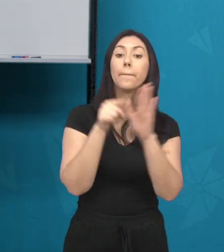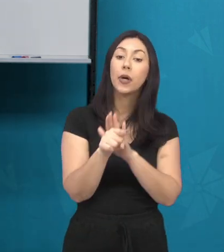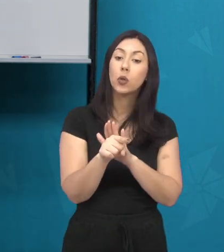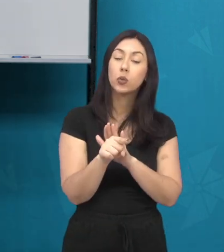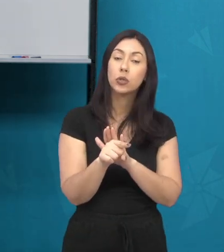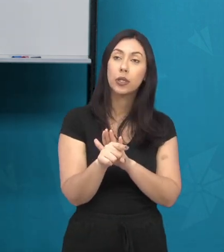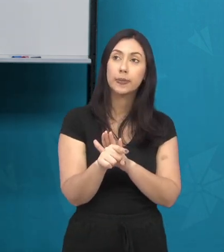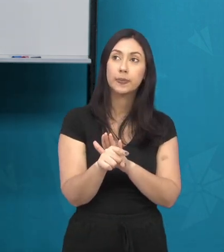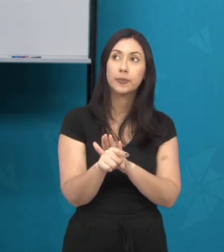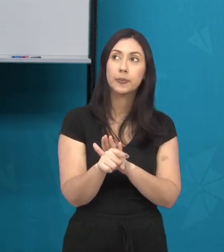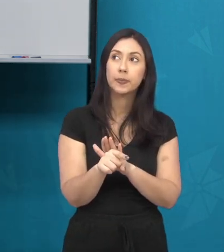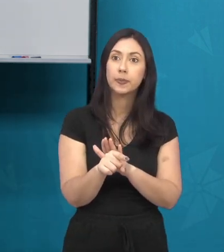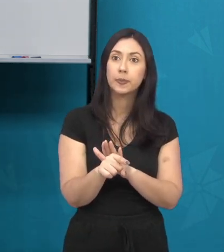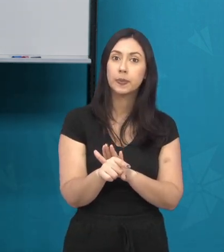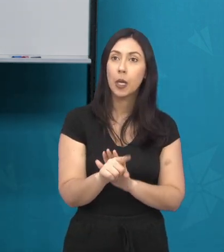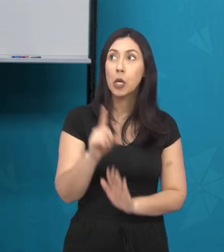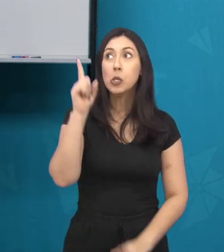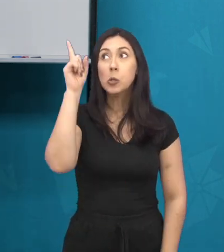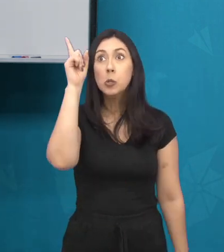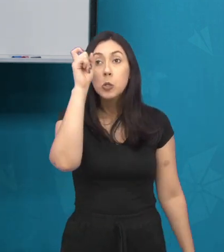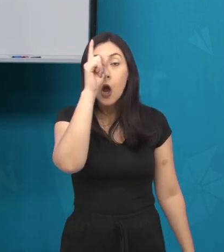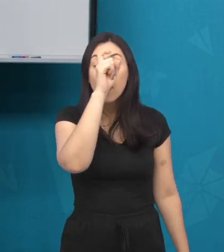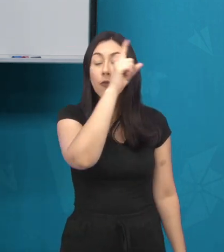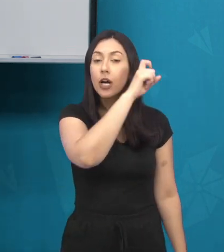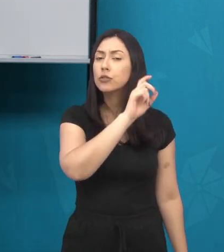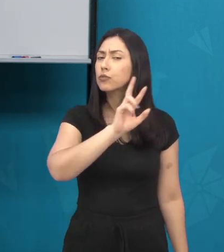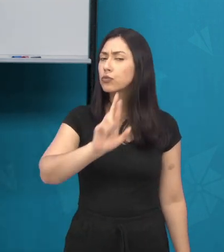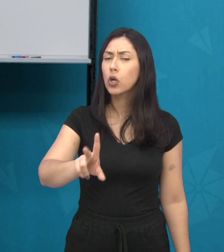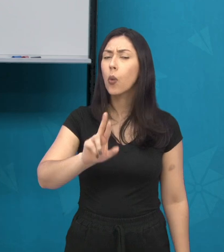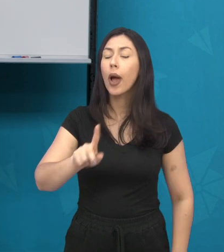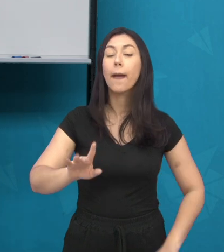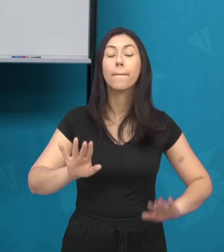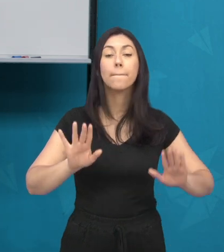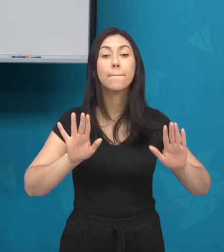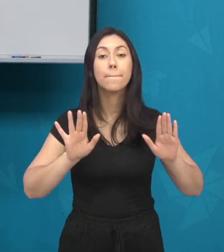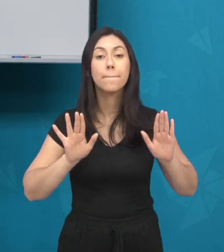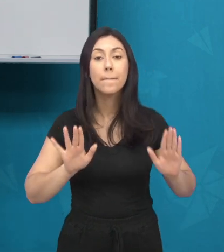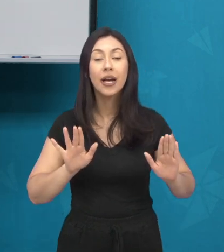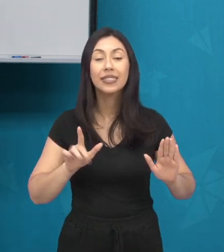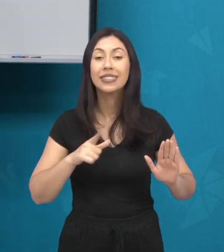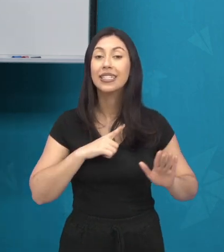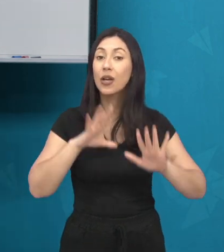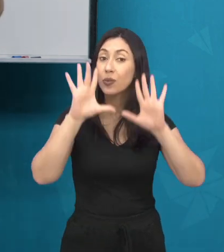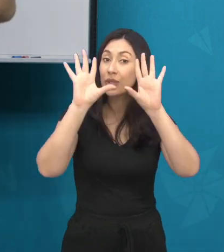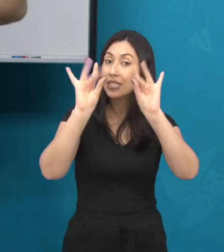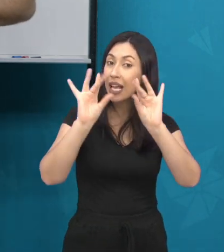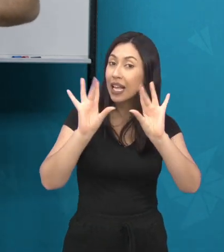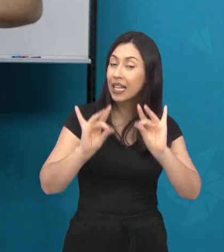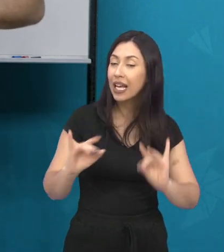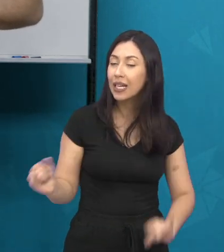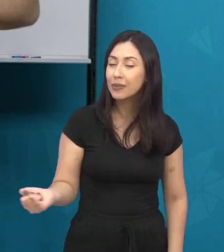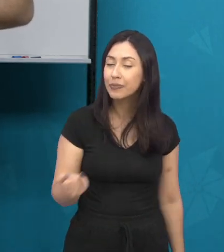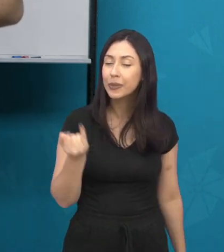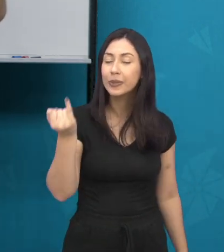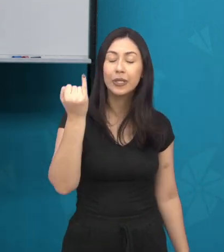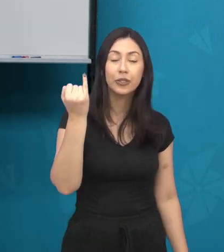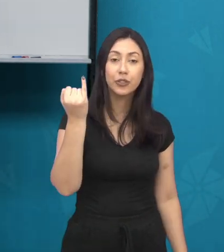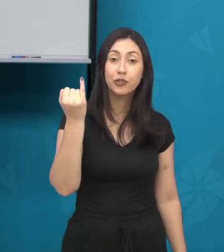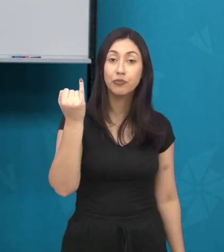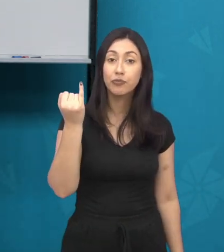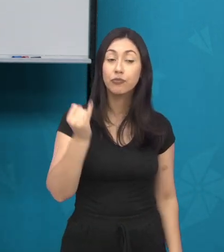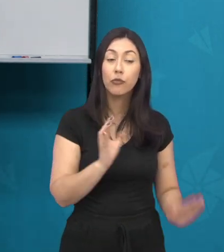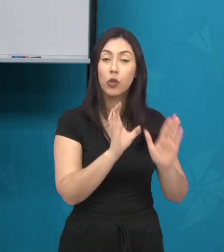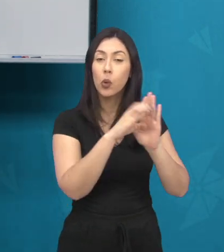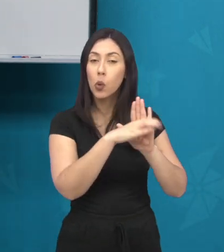questão ela não é não é das mais complexas mas ela tem um um um detalhe importante